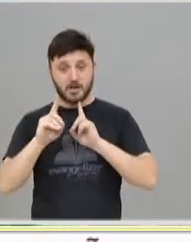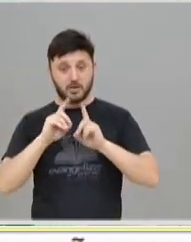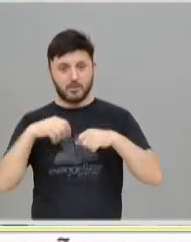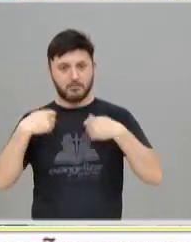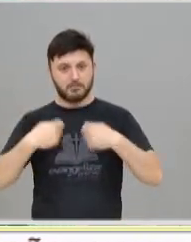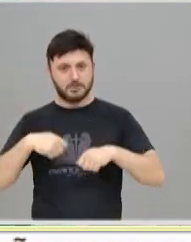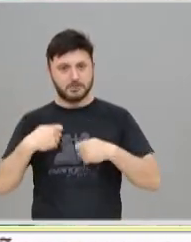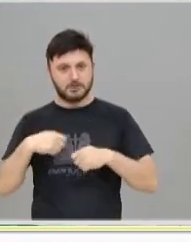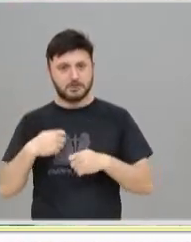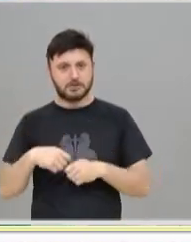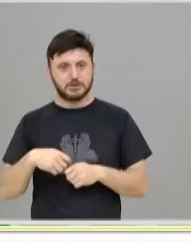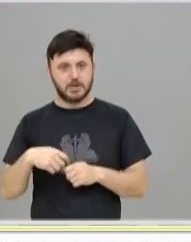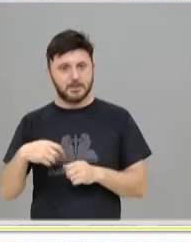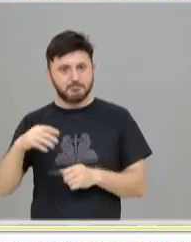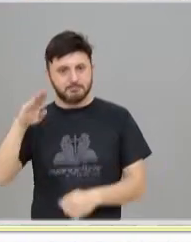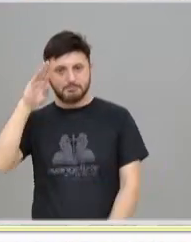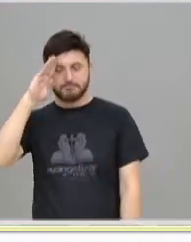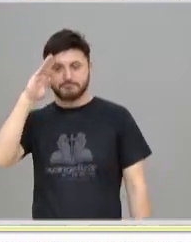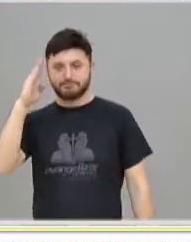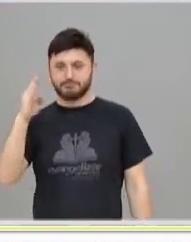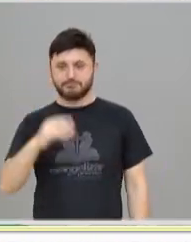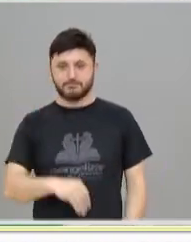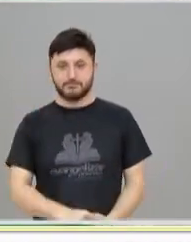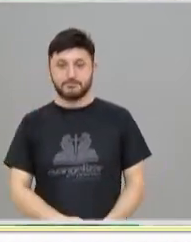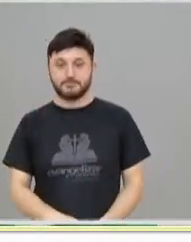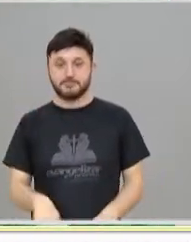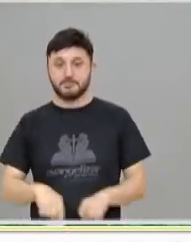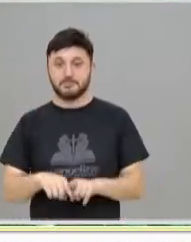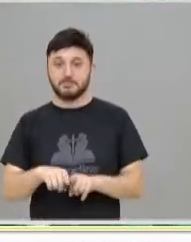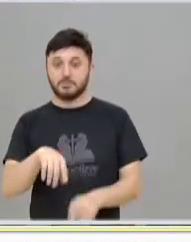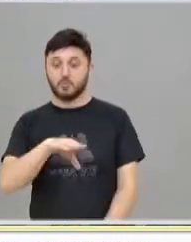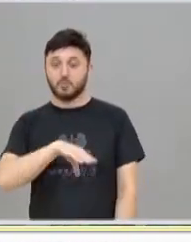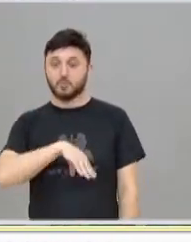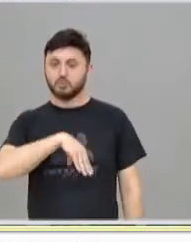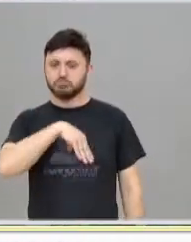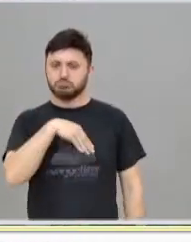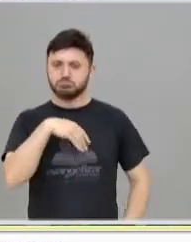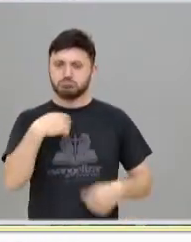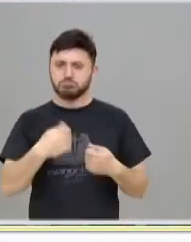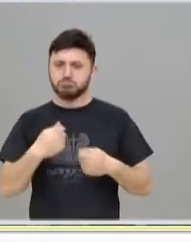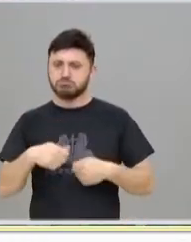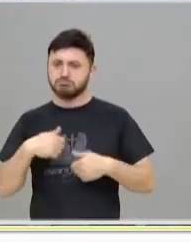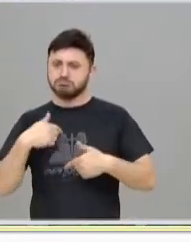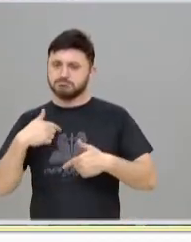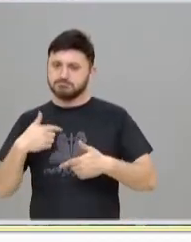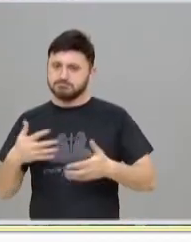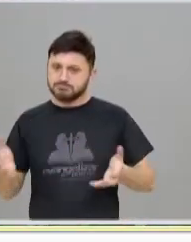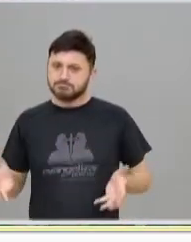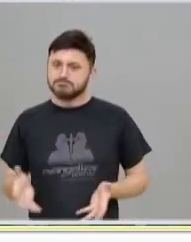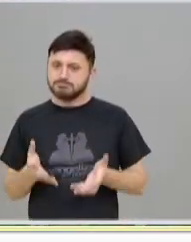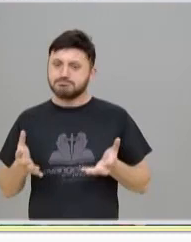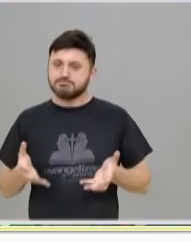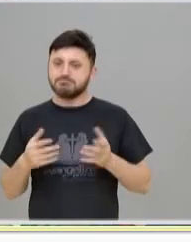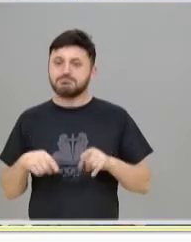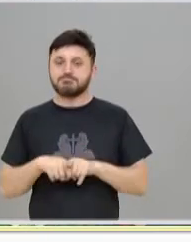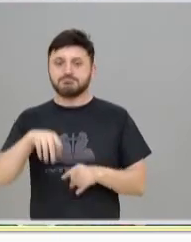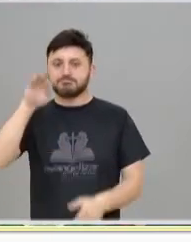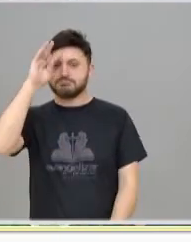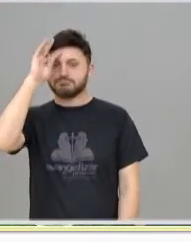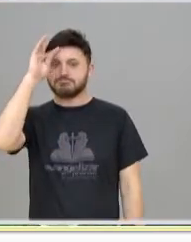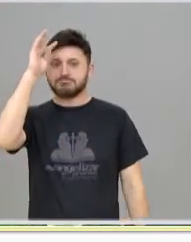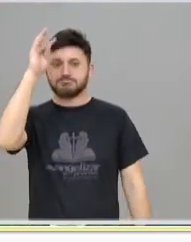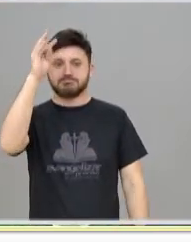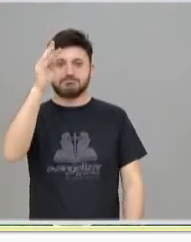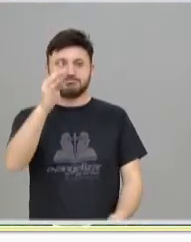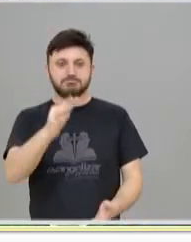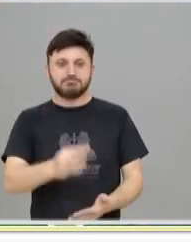imperar, que a coragem deve ser exercida e que a fé é algo